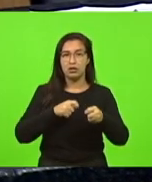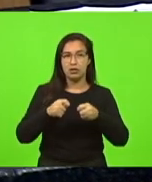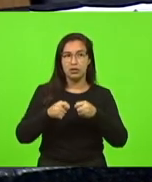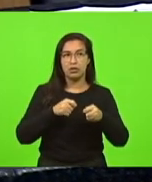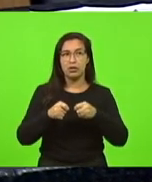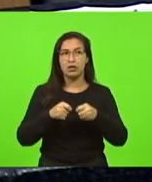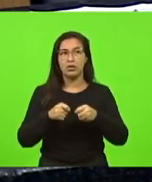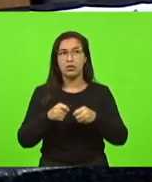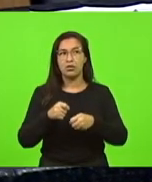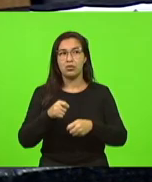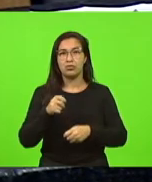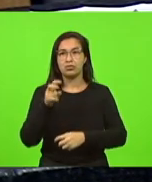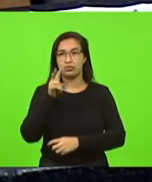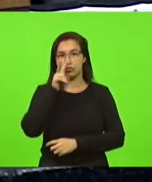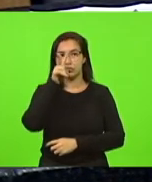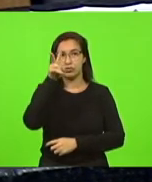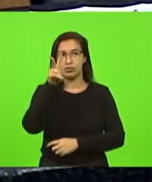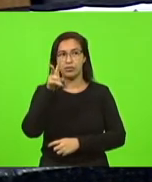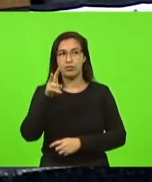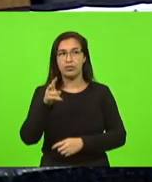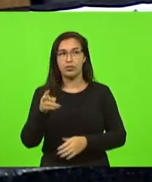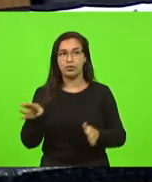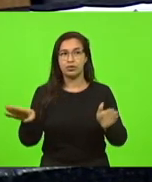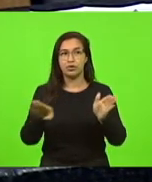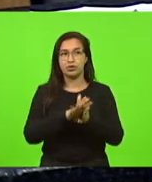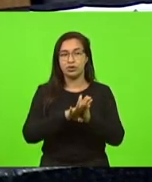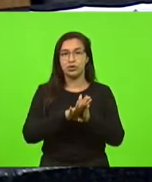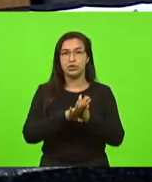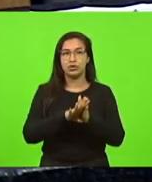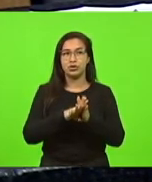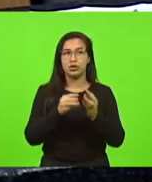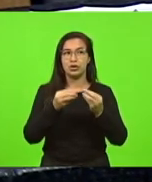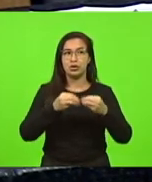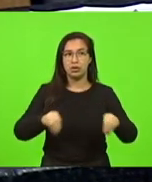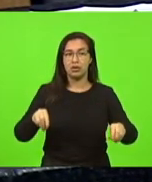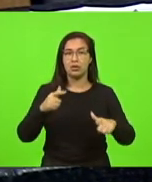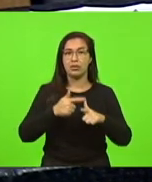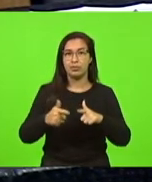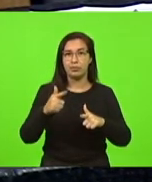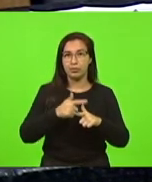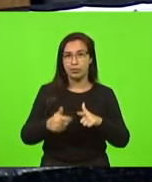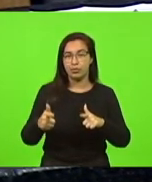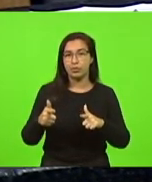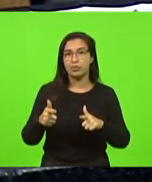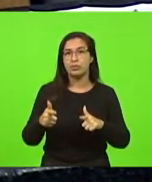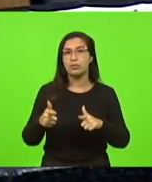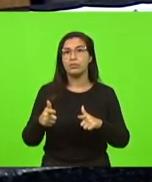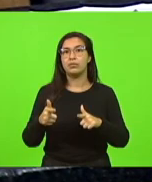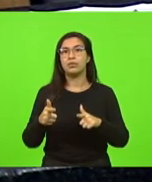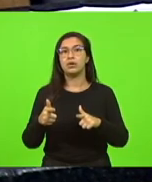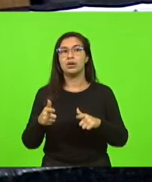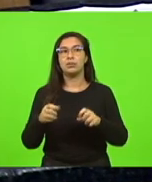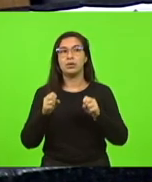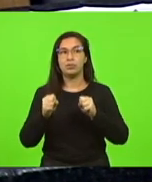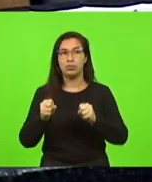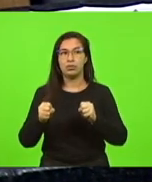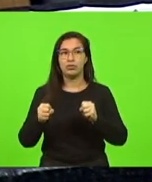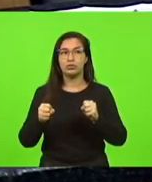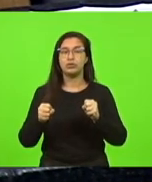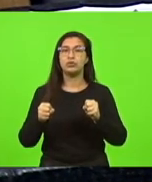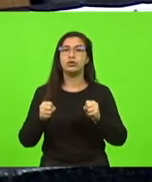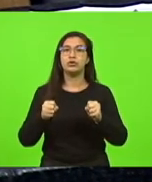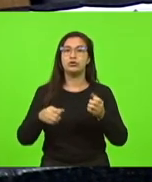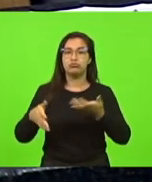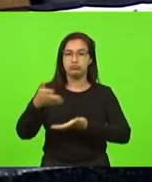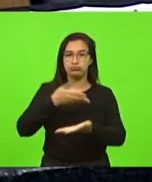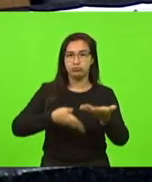fortes. E quando vier a crise, com mais negócios, no mínimo nós talvez vamos conseguir a colaborar em fazer com que o